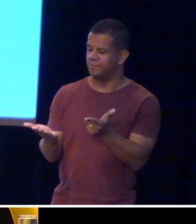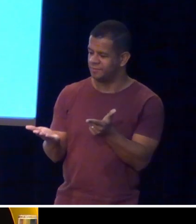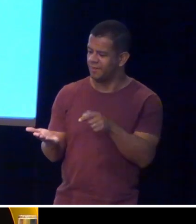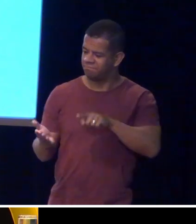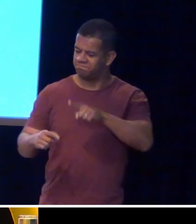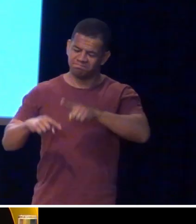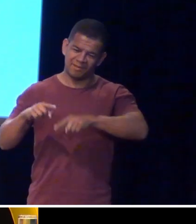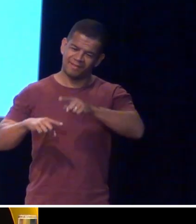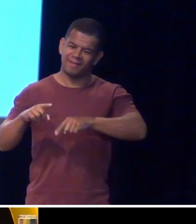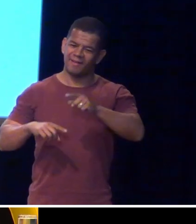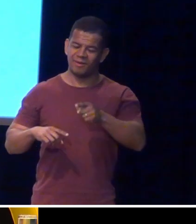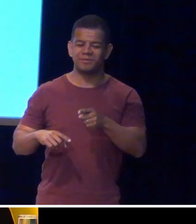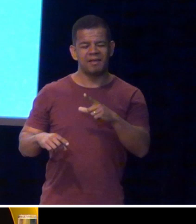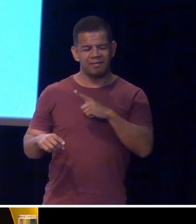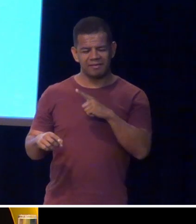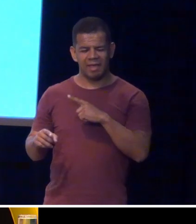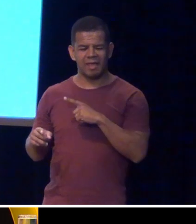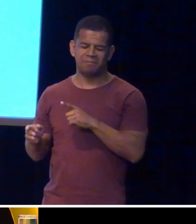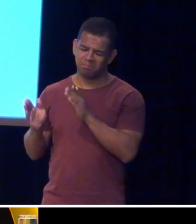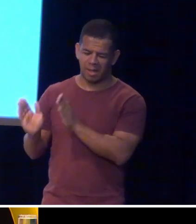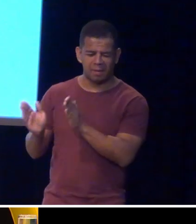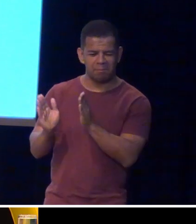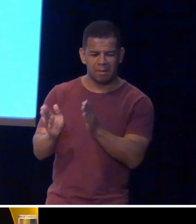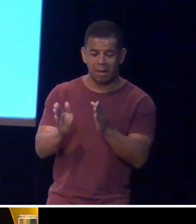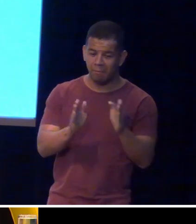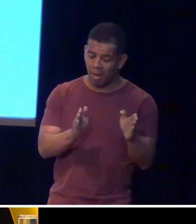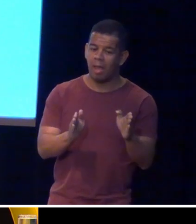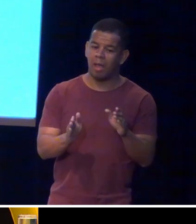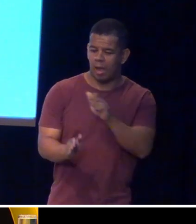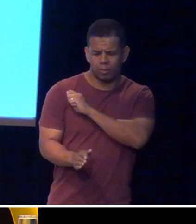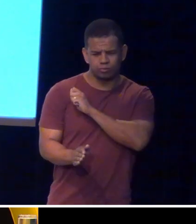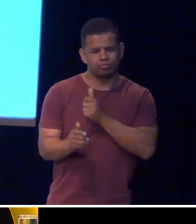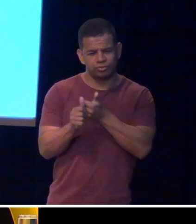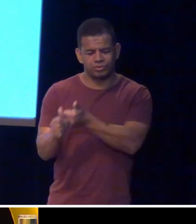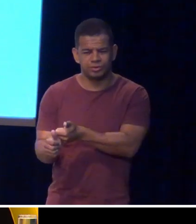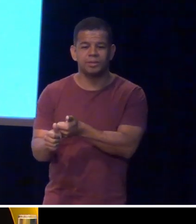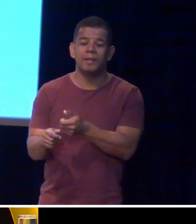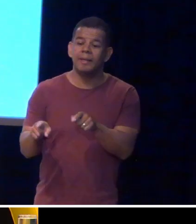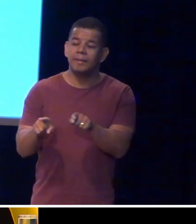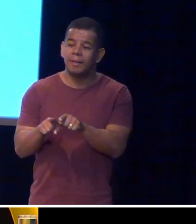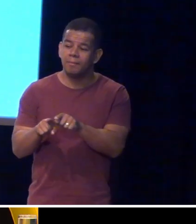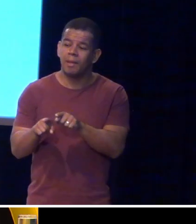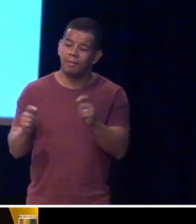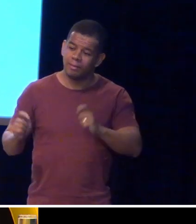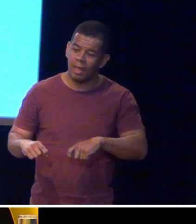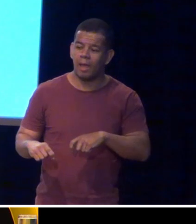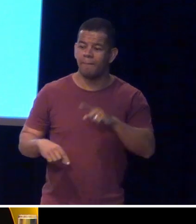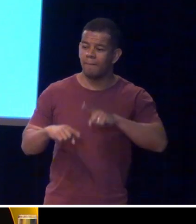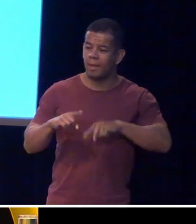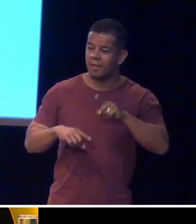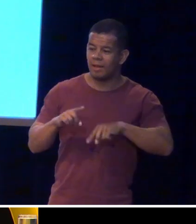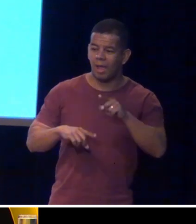esse material. Então, tem o passo a passo, o aluno vai seguindo. Isso pode ser feito também com material sem ser